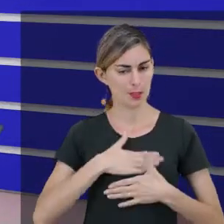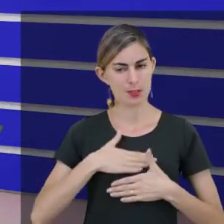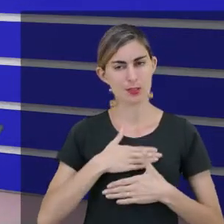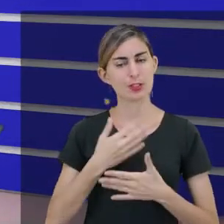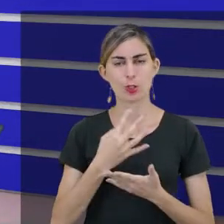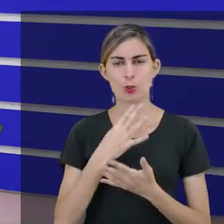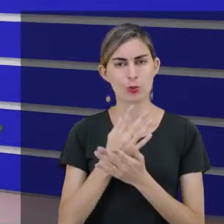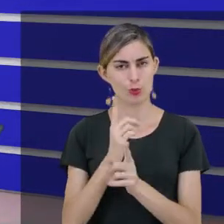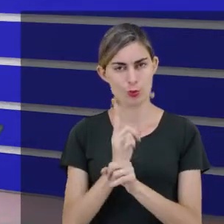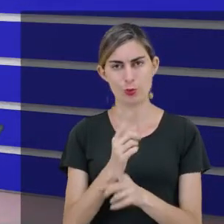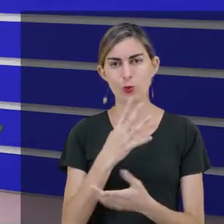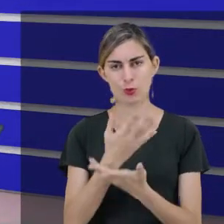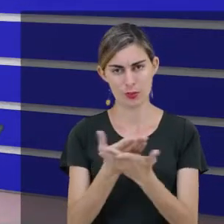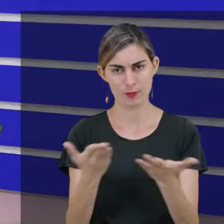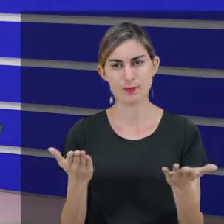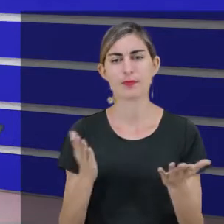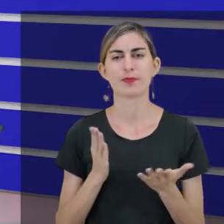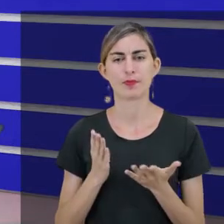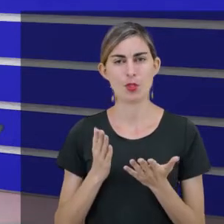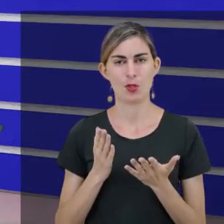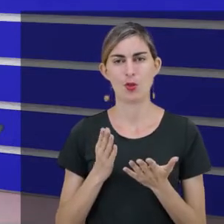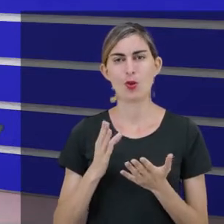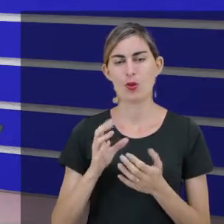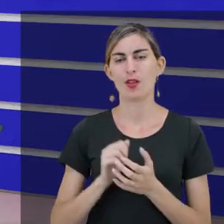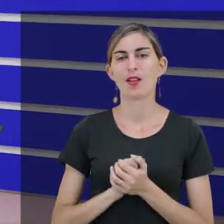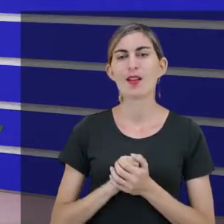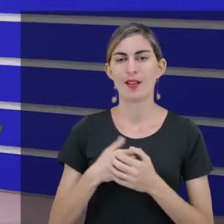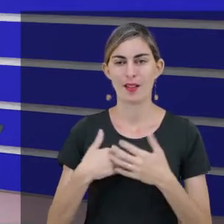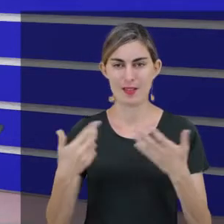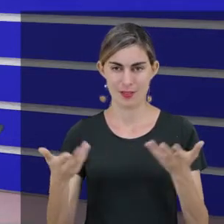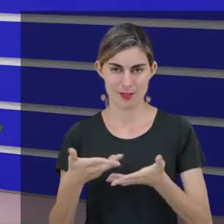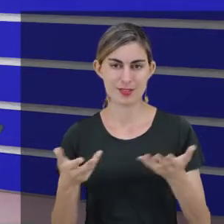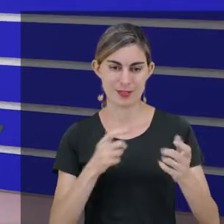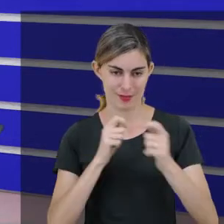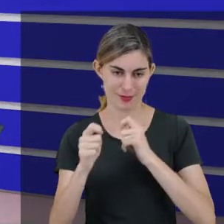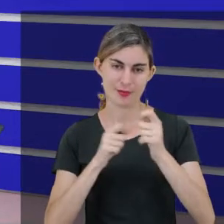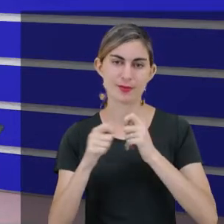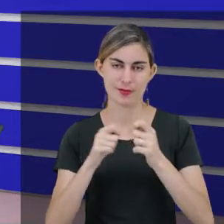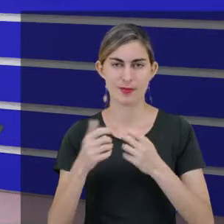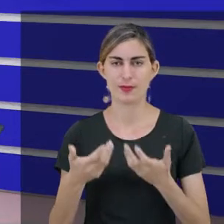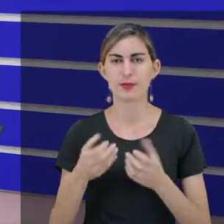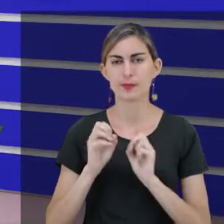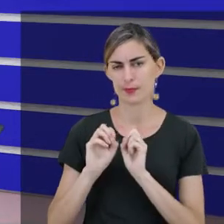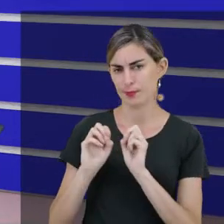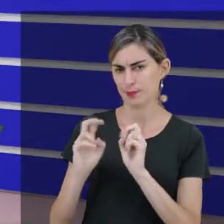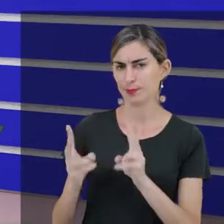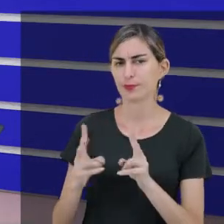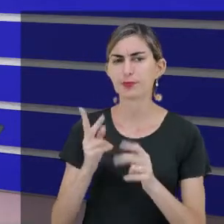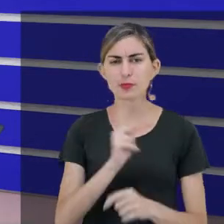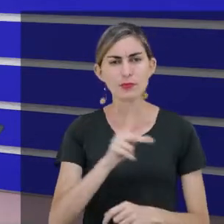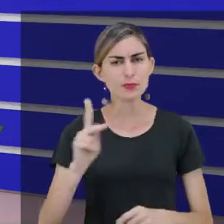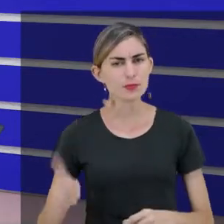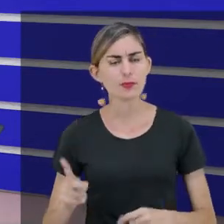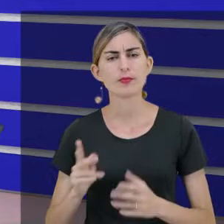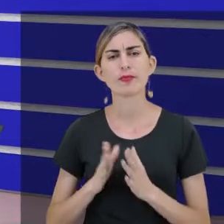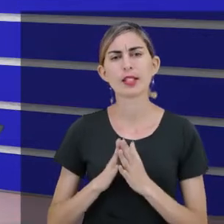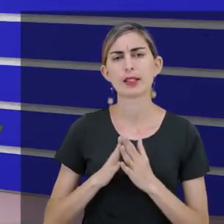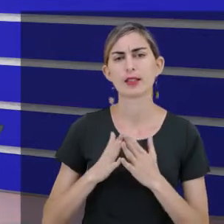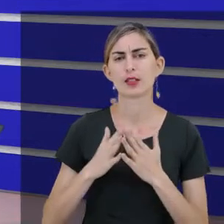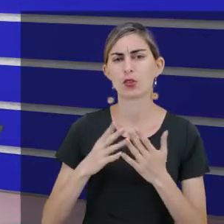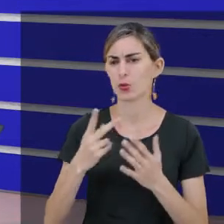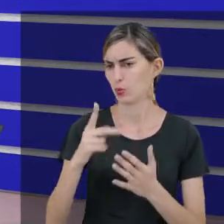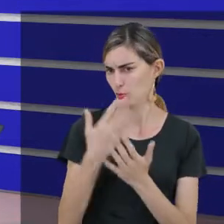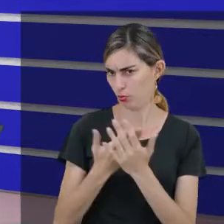vocês, nos dando a honra dessa entrevista. Ok. Professor,